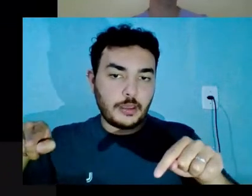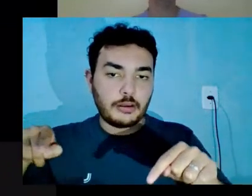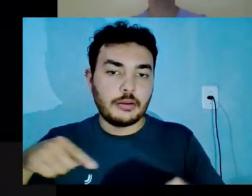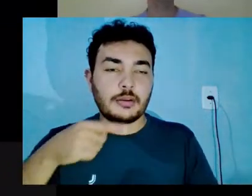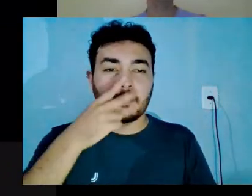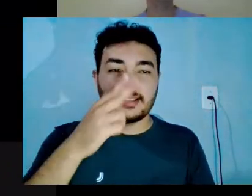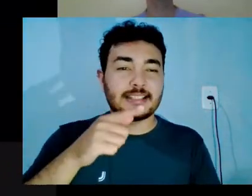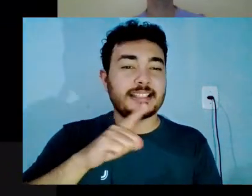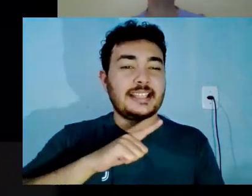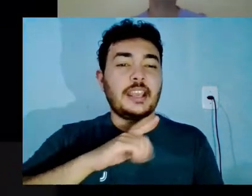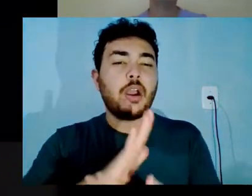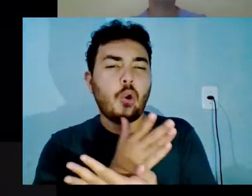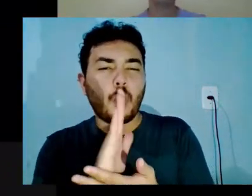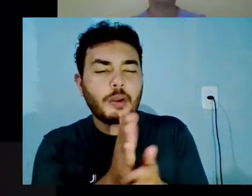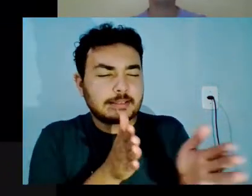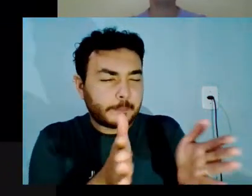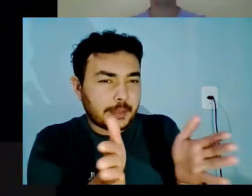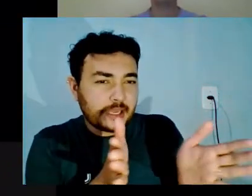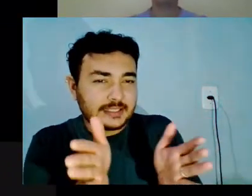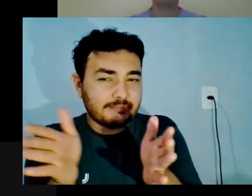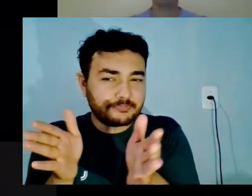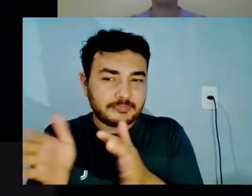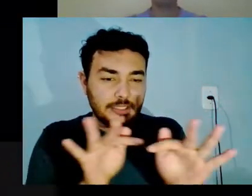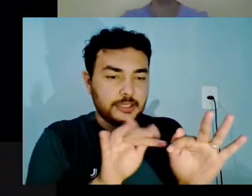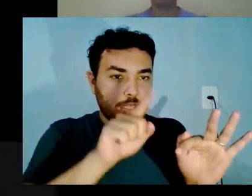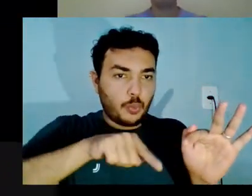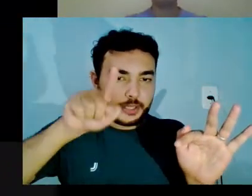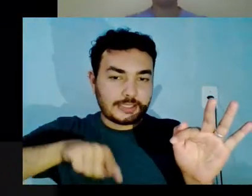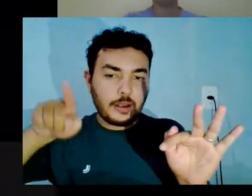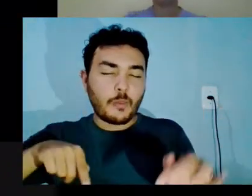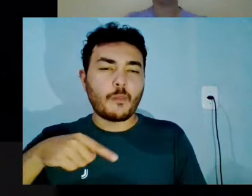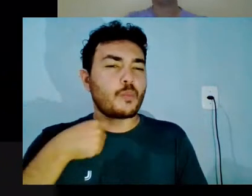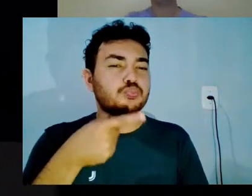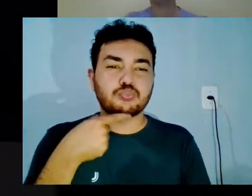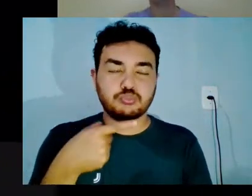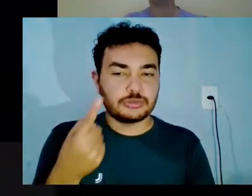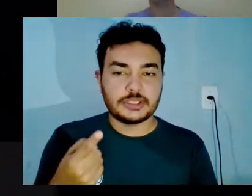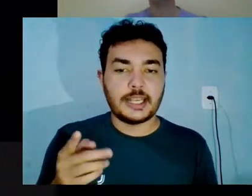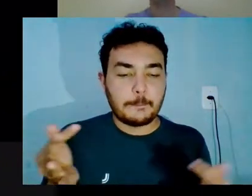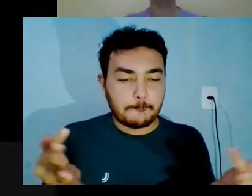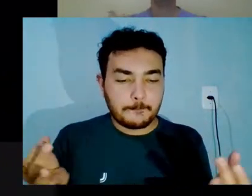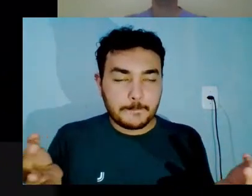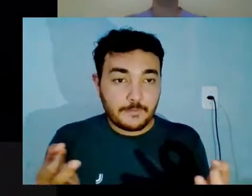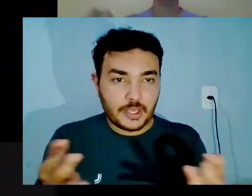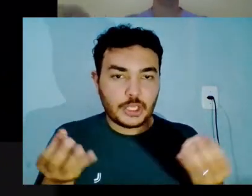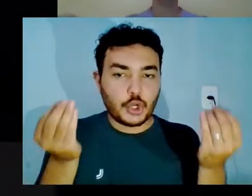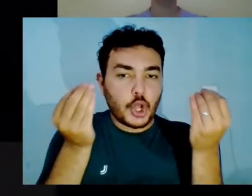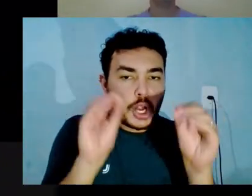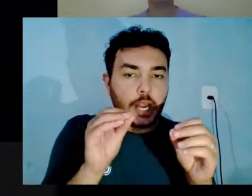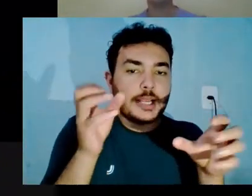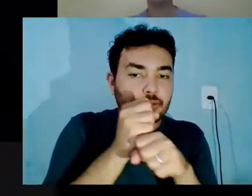consegue corrigir e não consegue representar na equação de onda da molécula a partir das equações de onda obtida dos